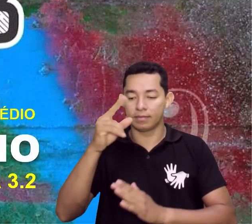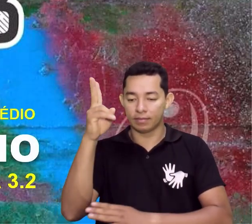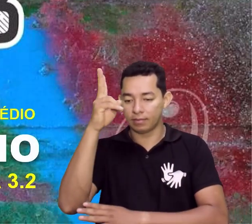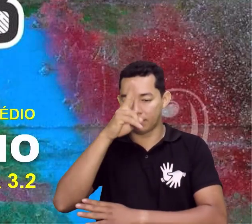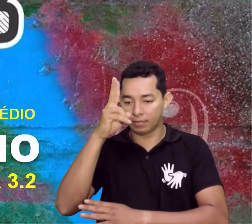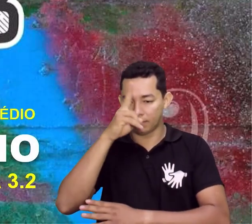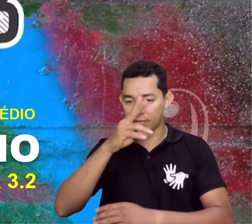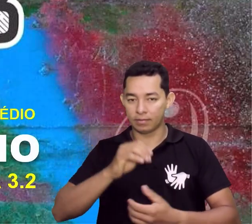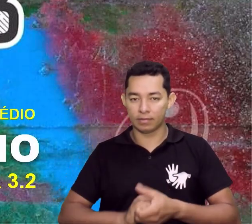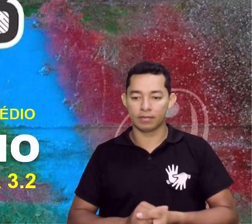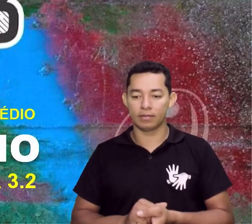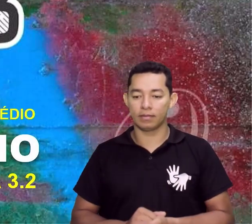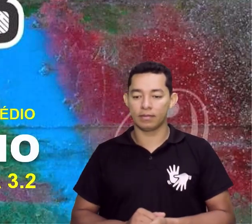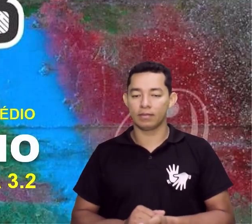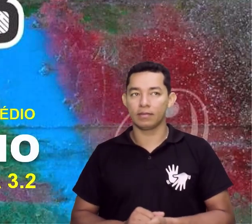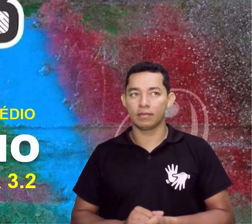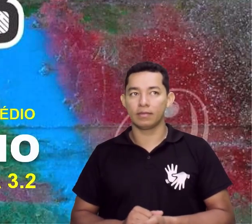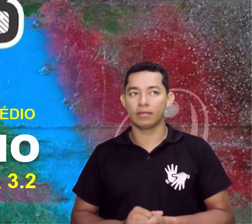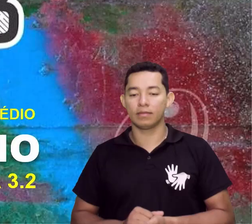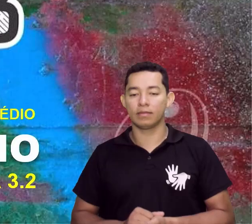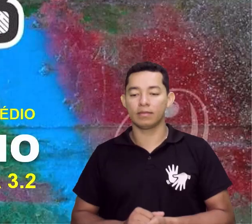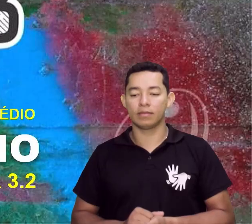vai, assim, ser